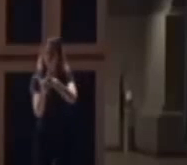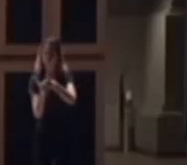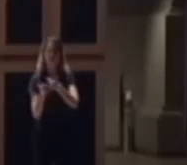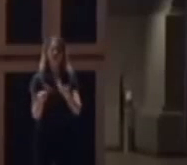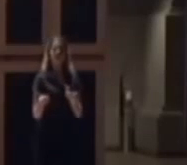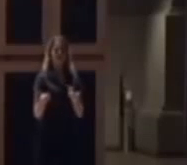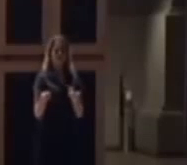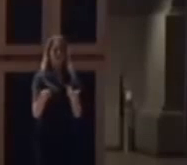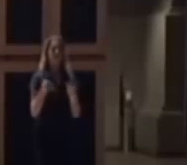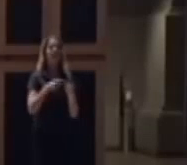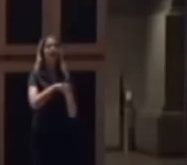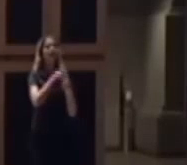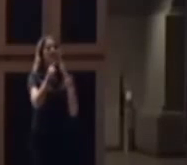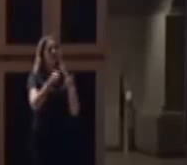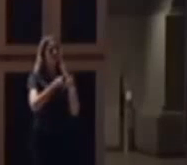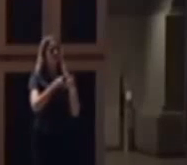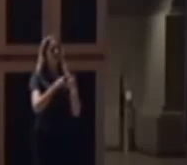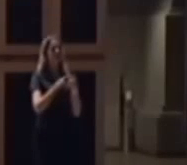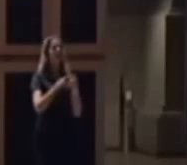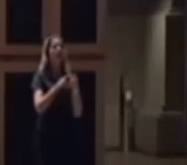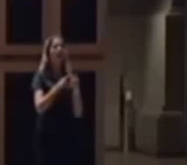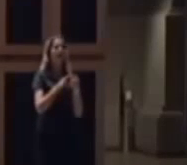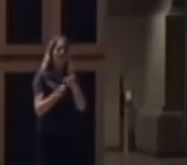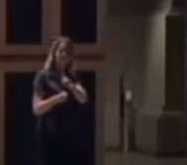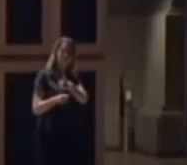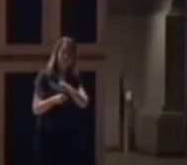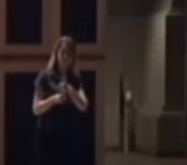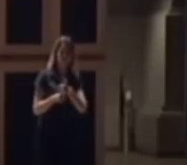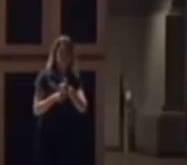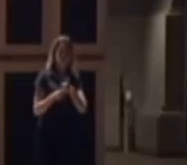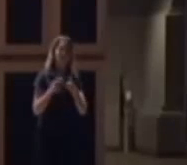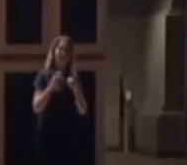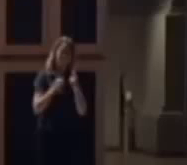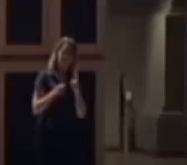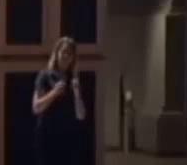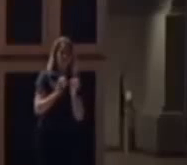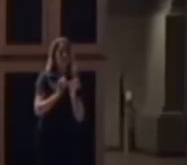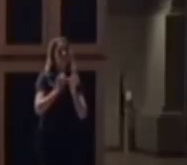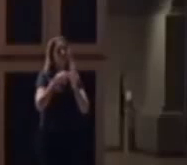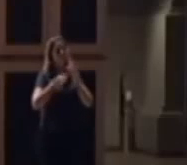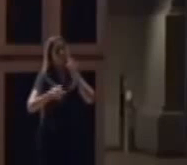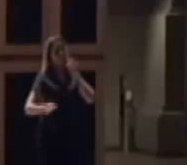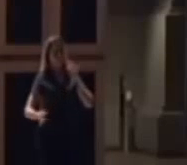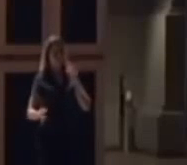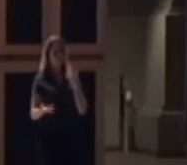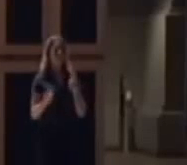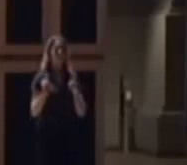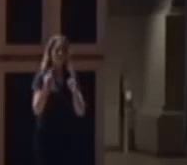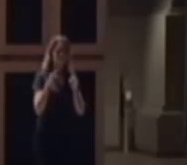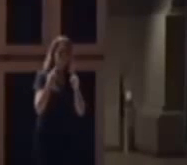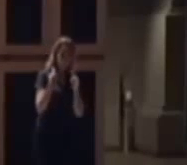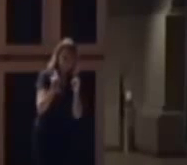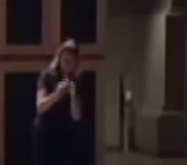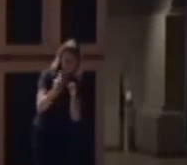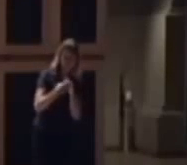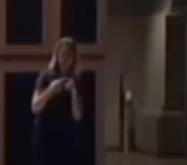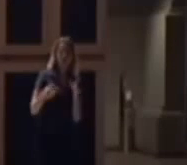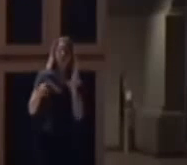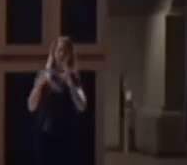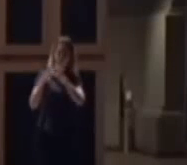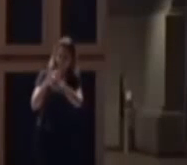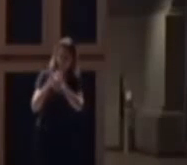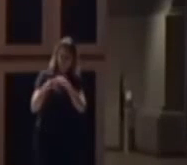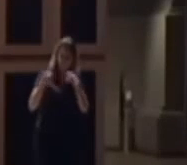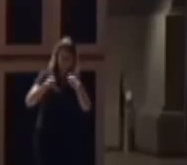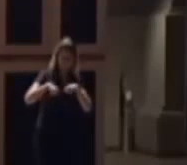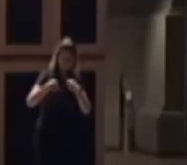temos essa comissão de avaliação. E aí, ela é uma comissão mais ampla, que tem a participação do órgão estatal parceiro, da Secretaria de